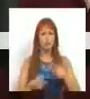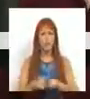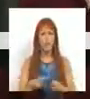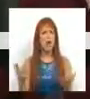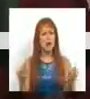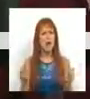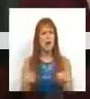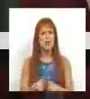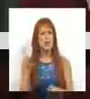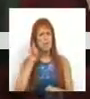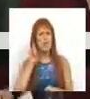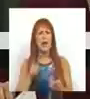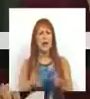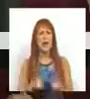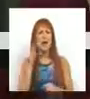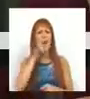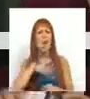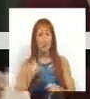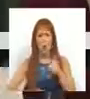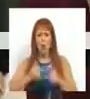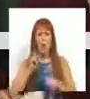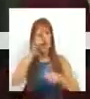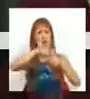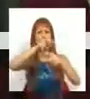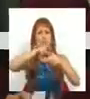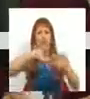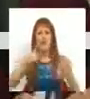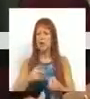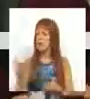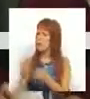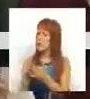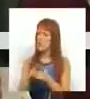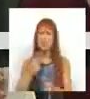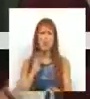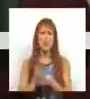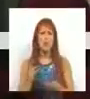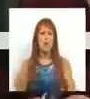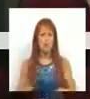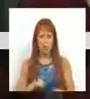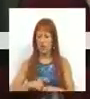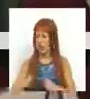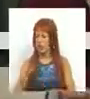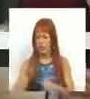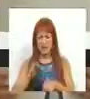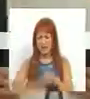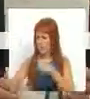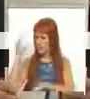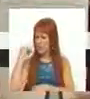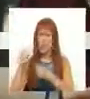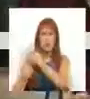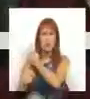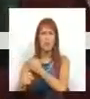de reconhecimento do mérito de quem concorria aos lugares. Foram introduzidos no último período, em setembro do ano